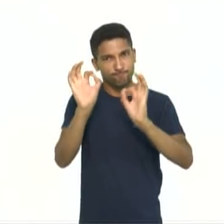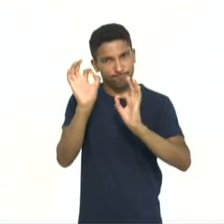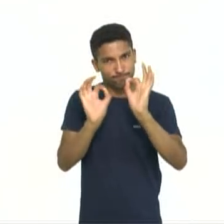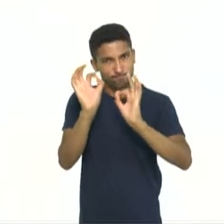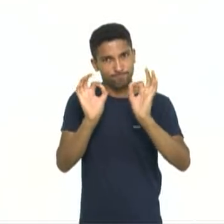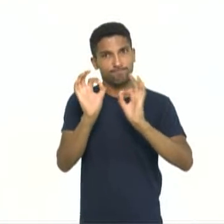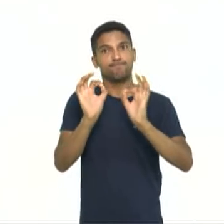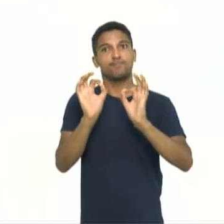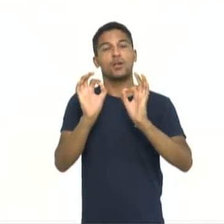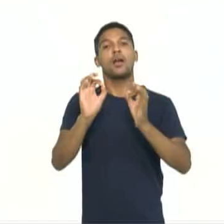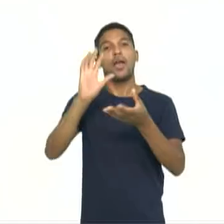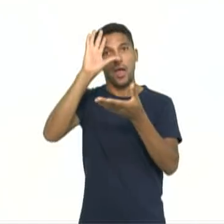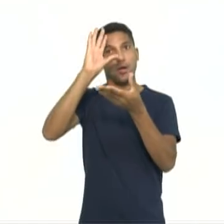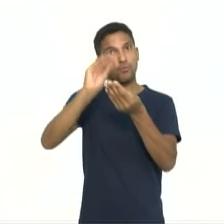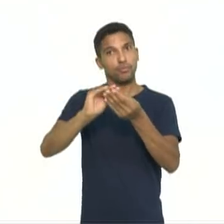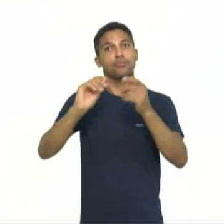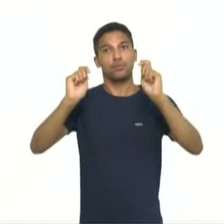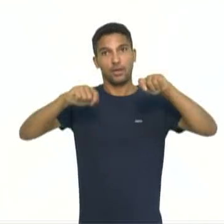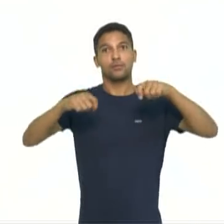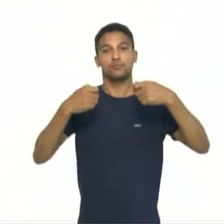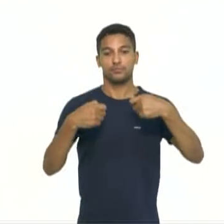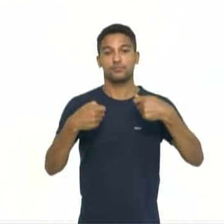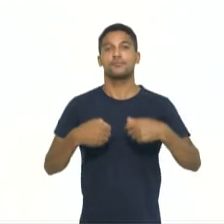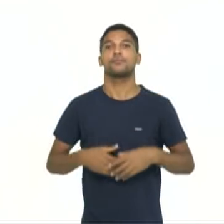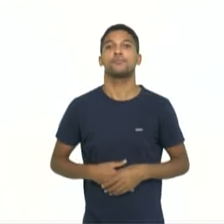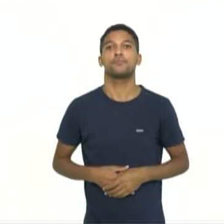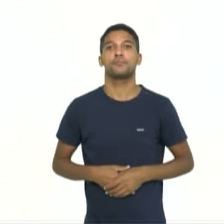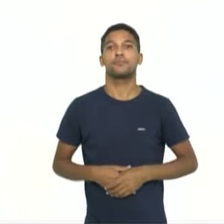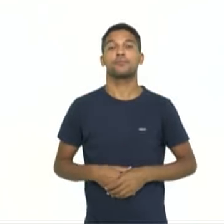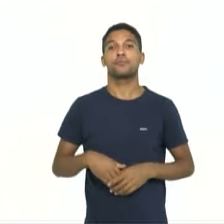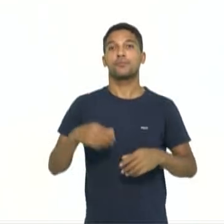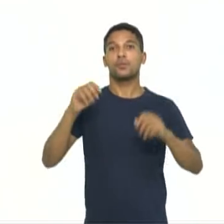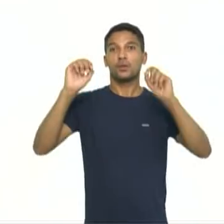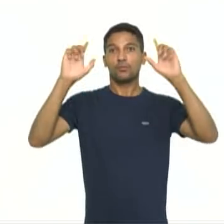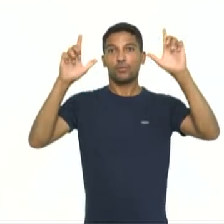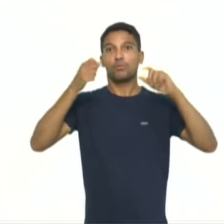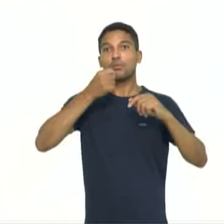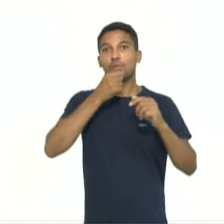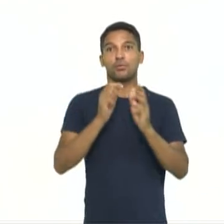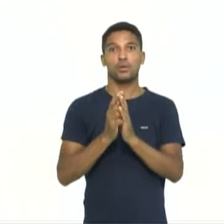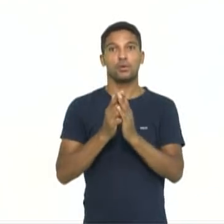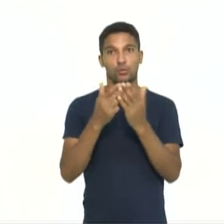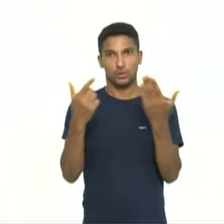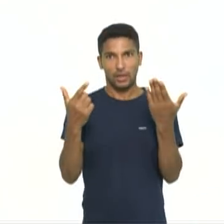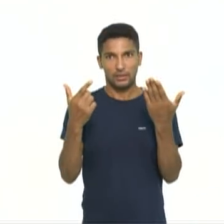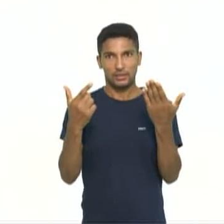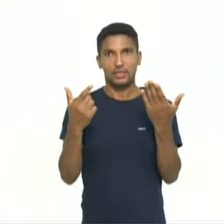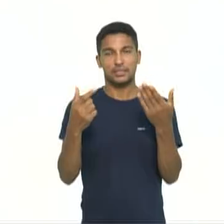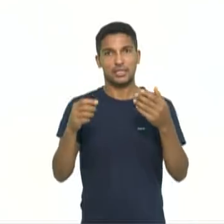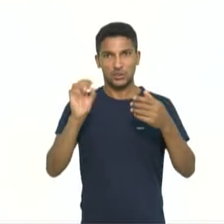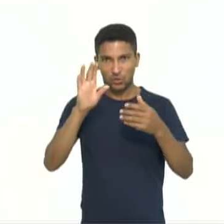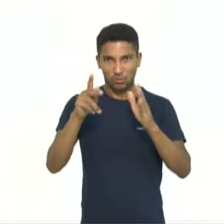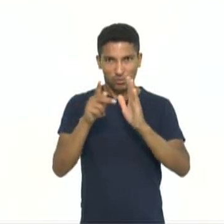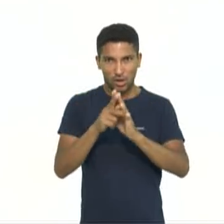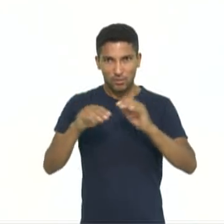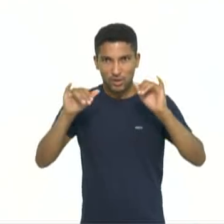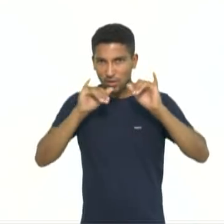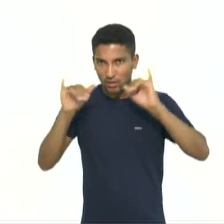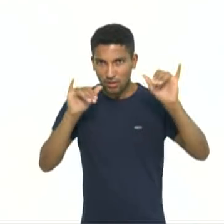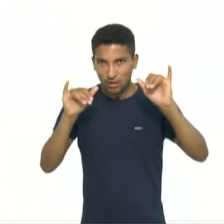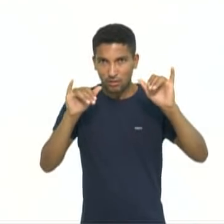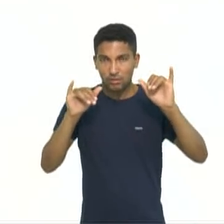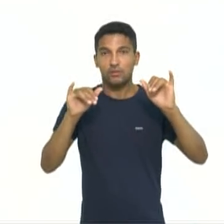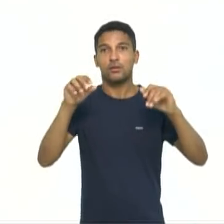a comunicar acontecimentos objetivos do gênero jornalístico notícia, não é só informar